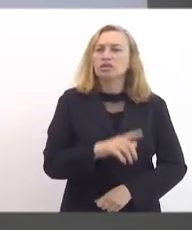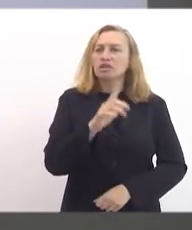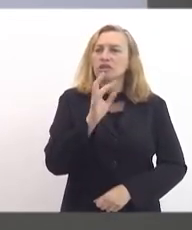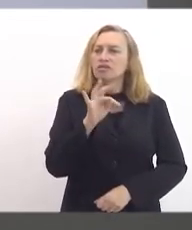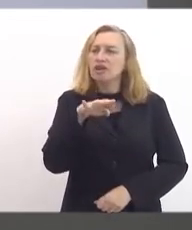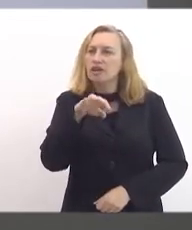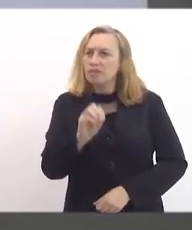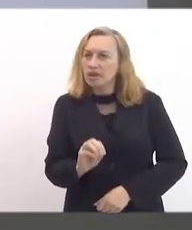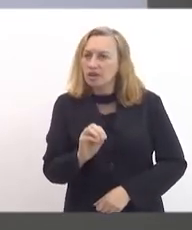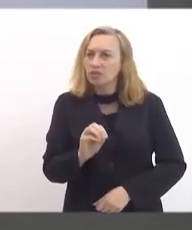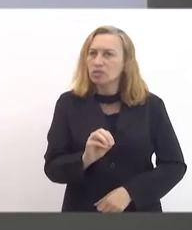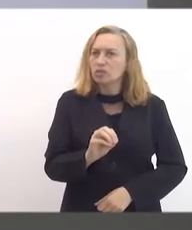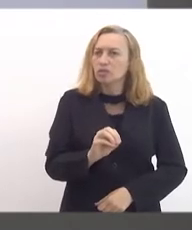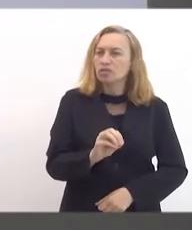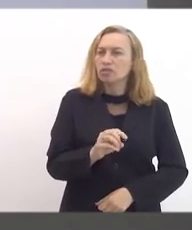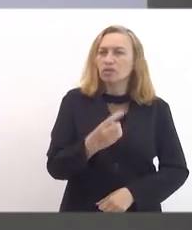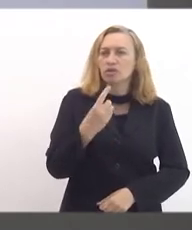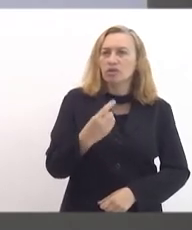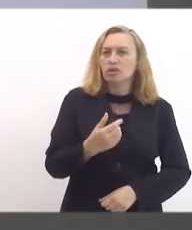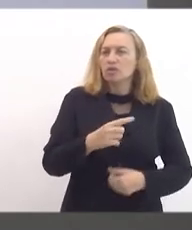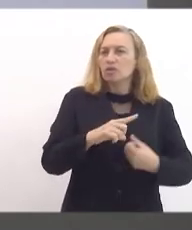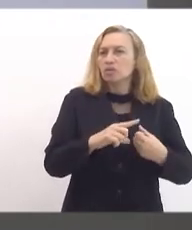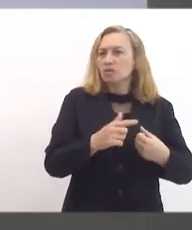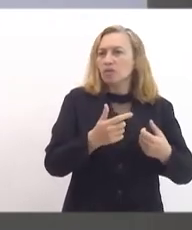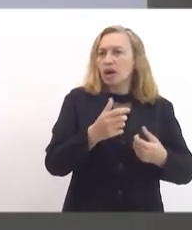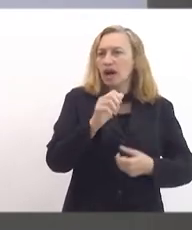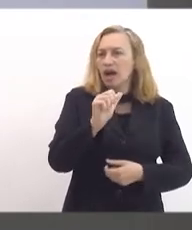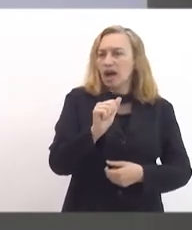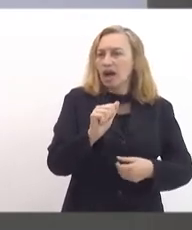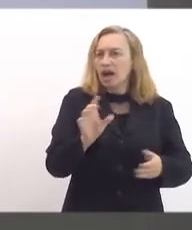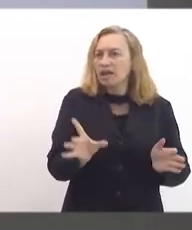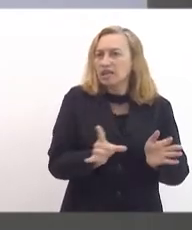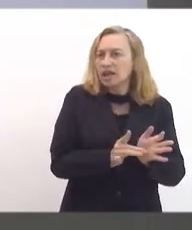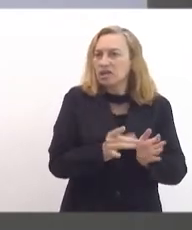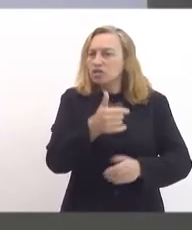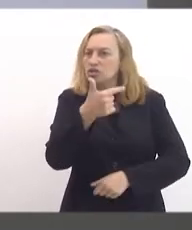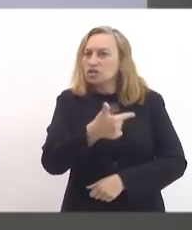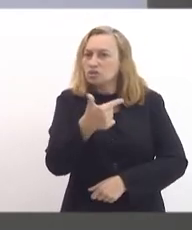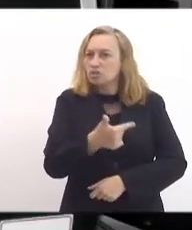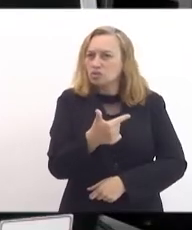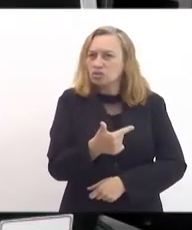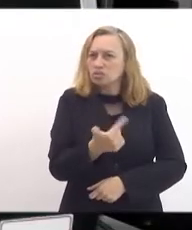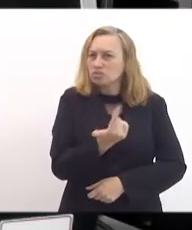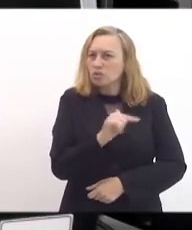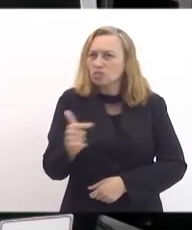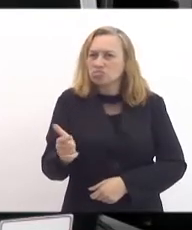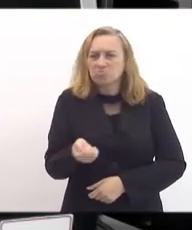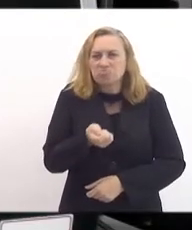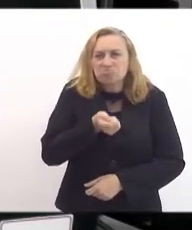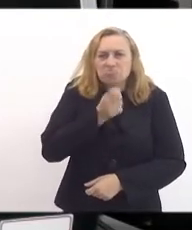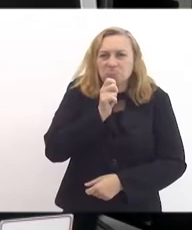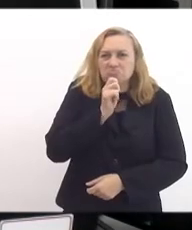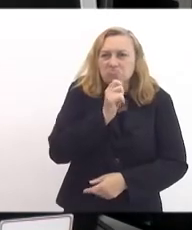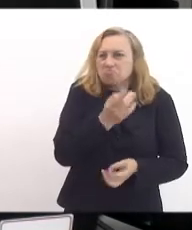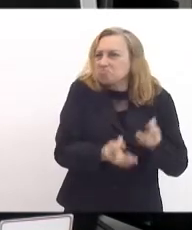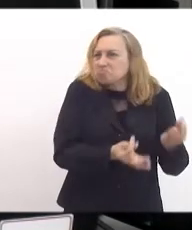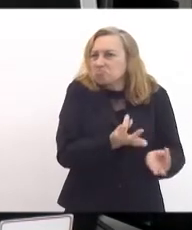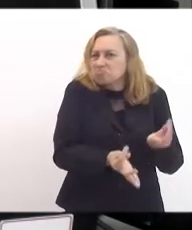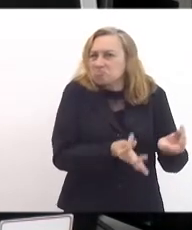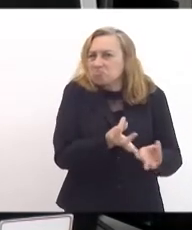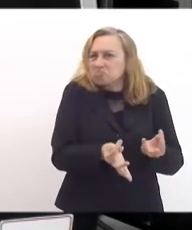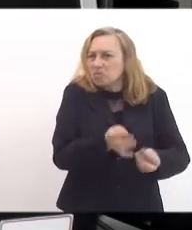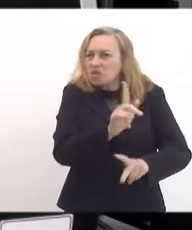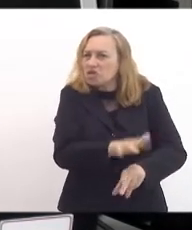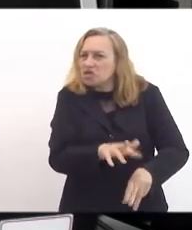previstos no anexo segundo quando a gente faz a verificação do anexo segundo não tem nenhum tratamento nos